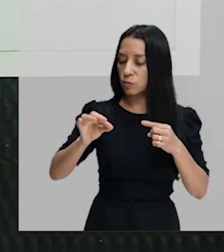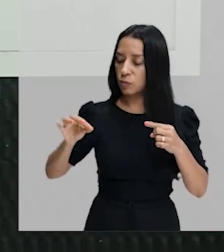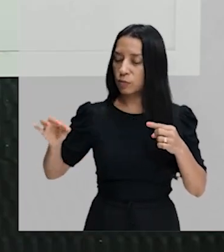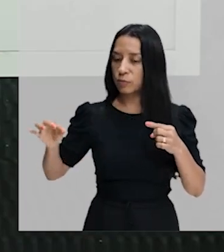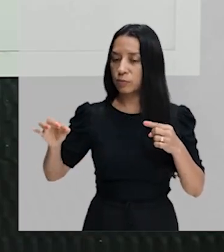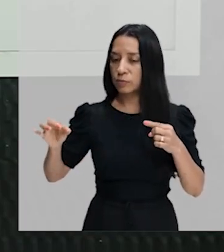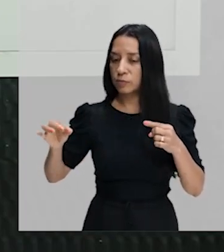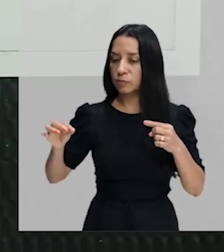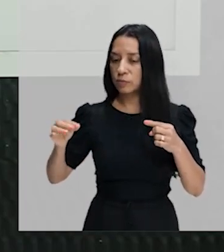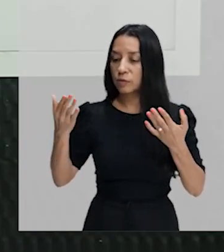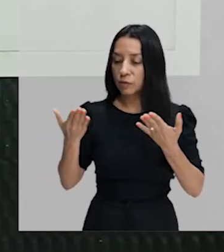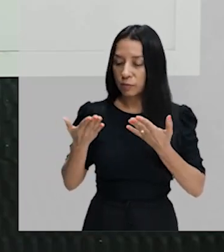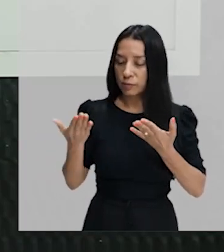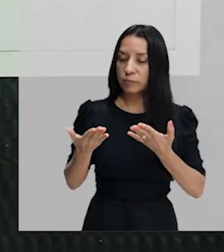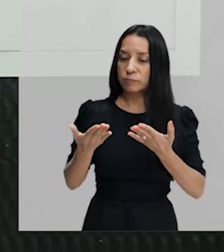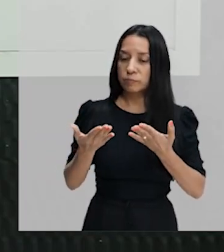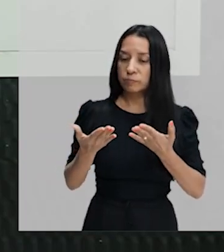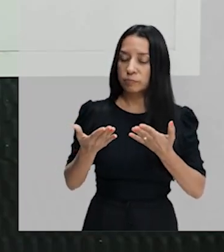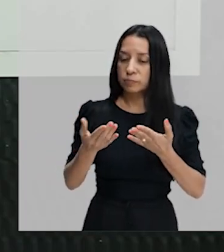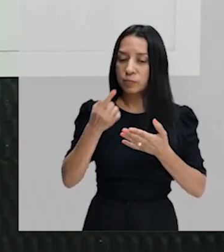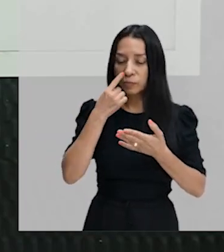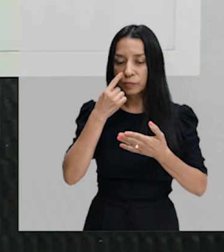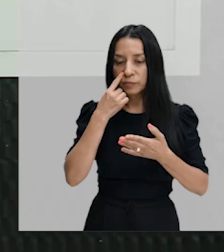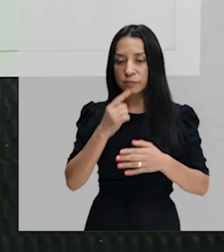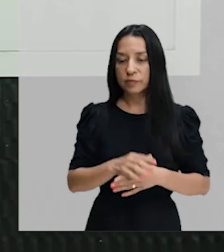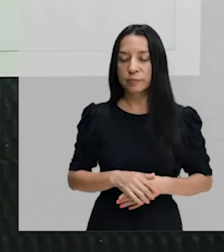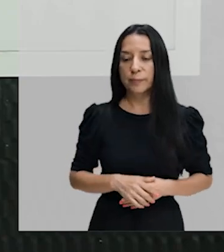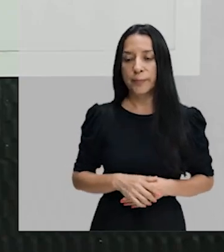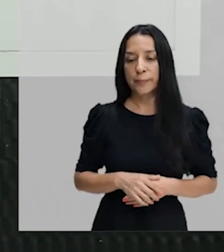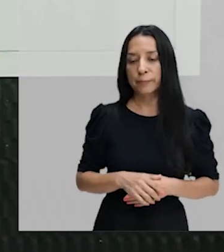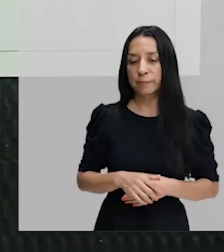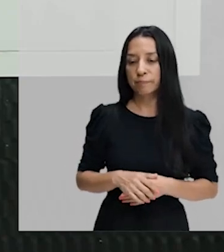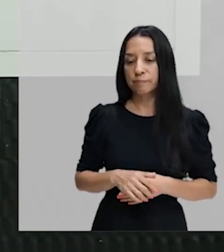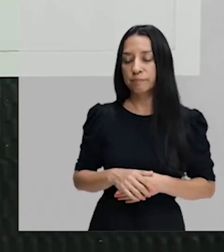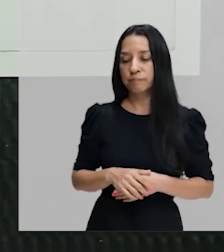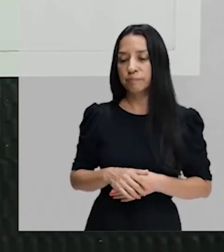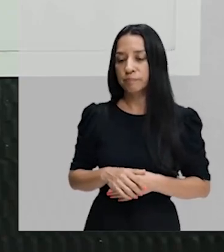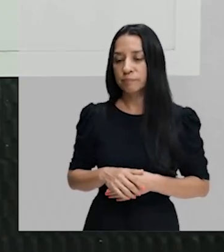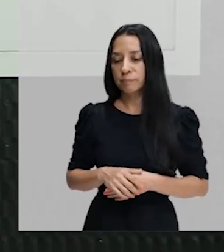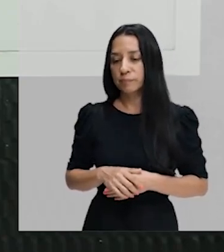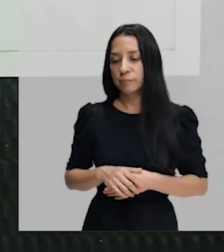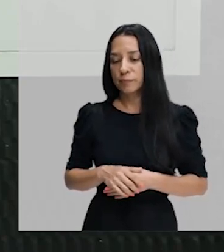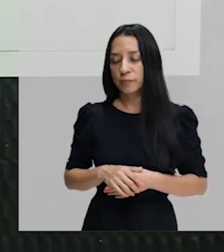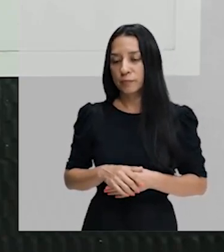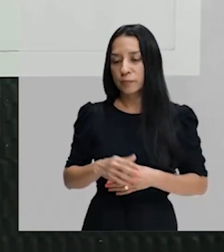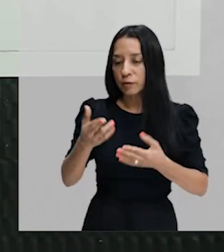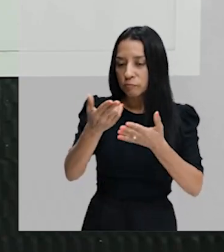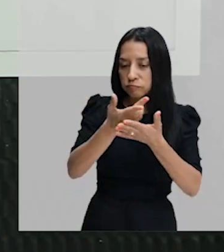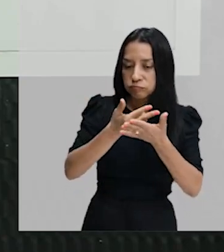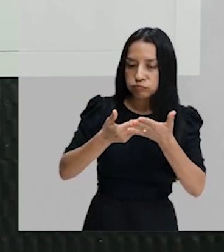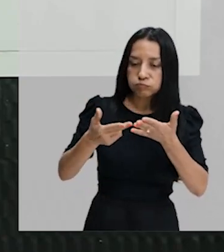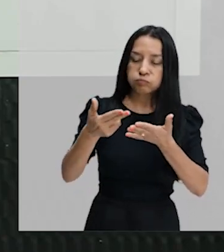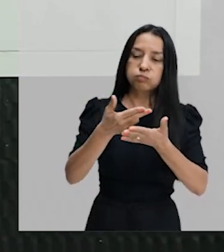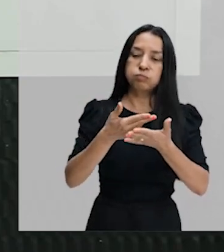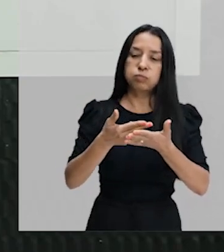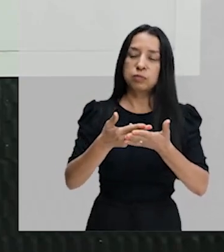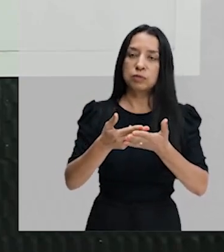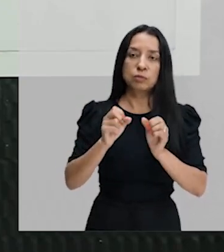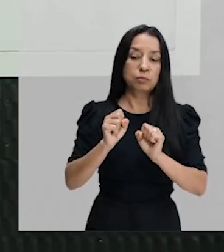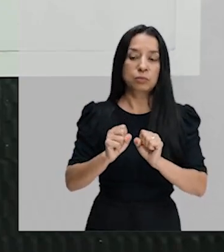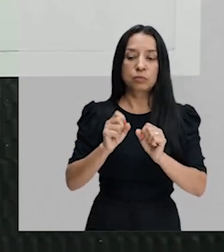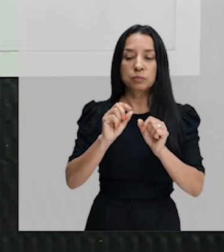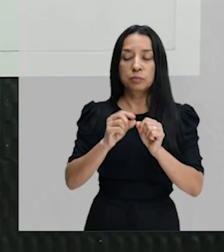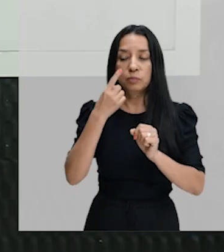partir de agora tá certo então vou trazer esse desenho para cá que é para poder te analisar